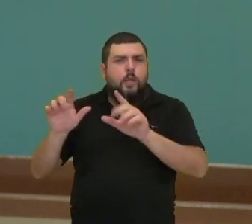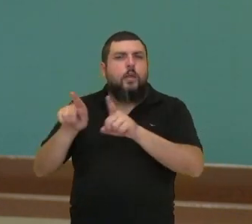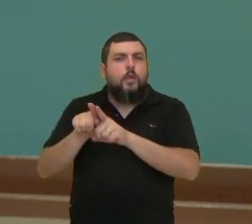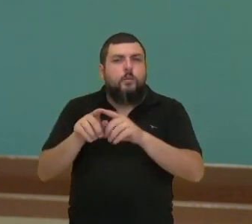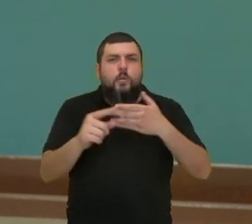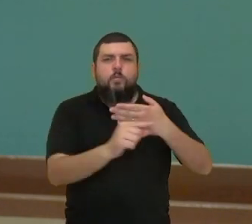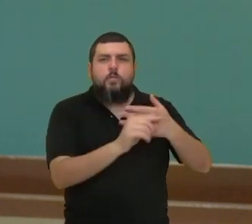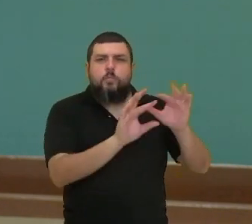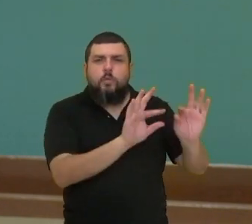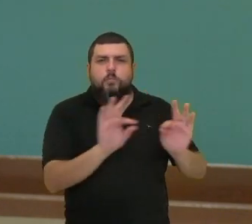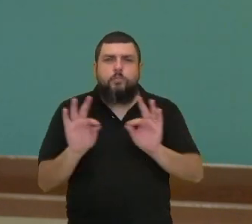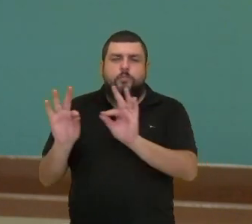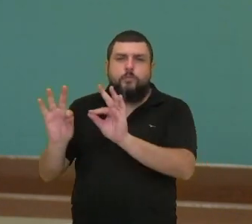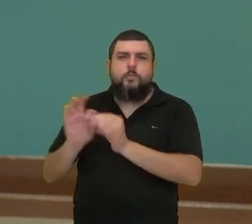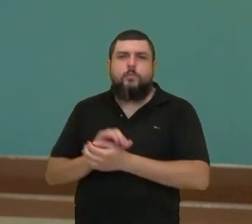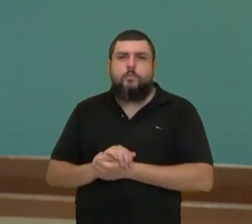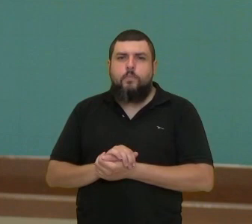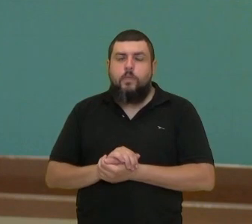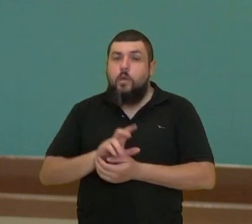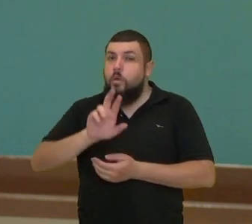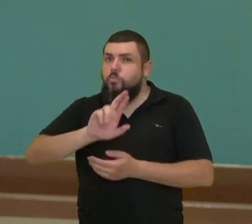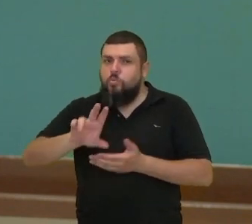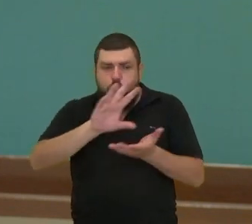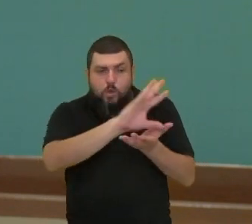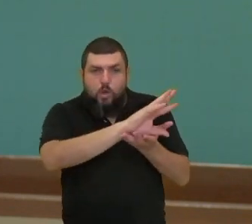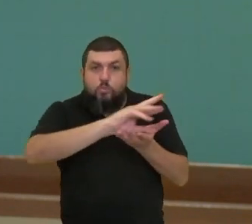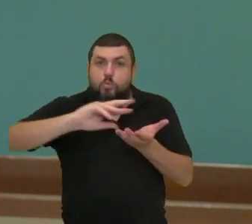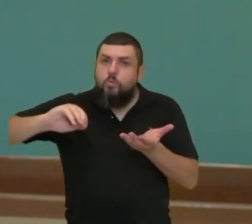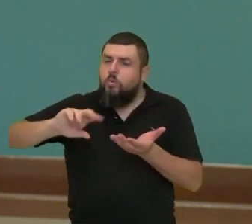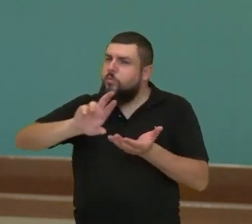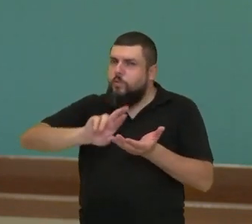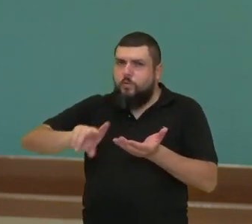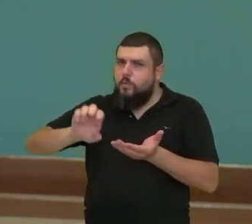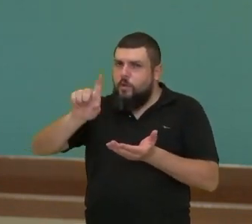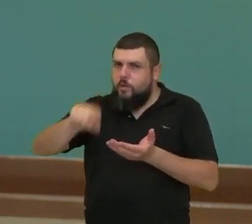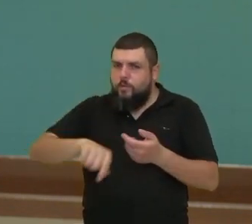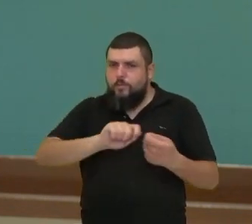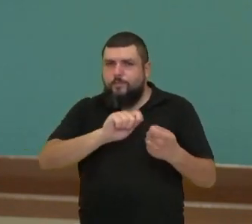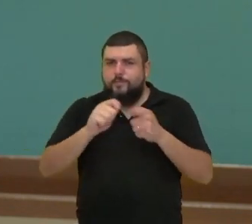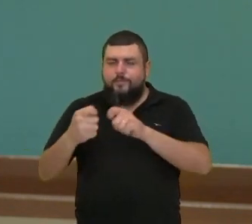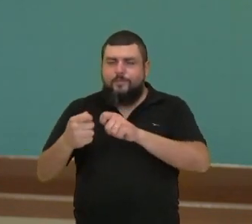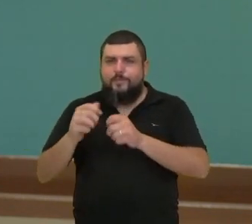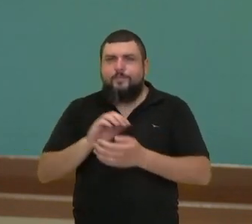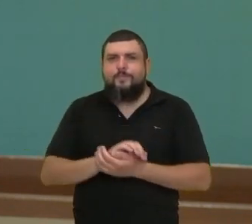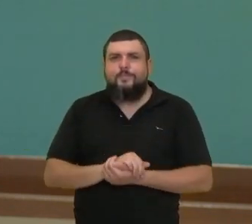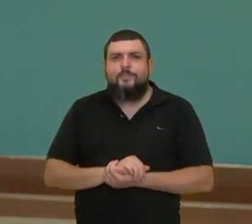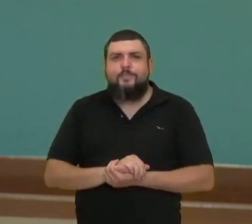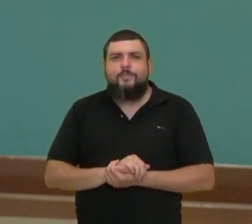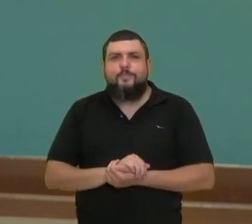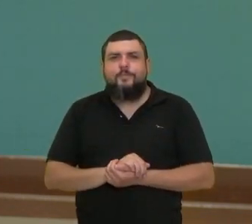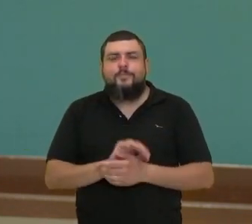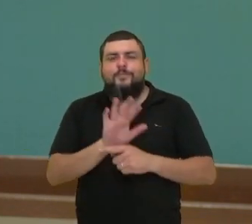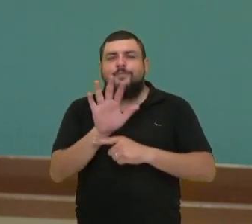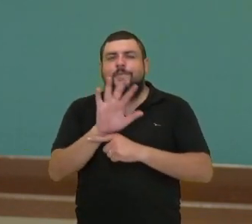informação. Lembrando que não é uma cópia, é uma explicação e uma reescrita. Neste